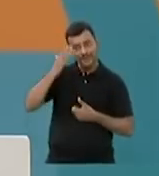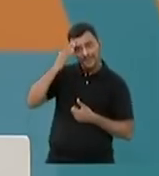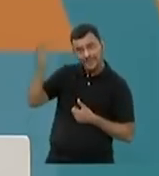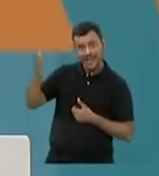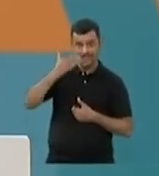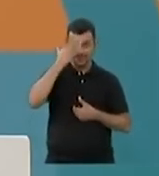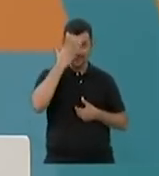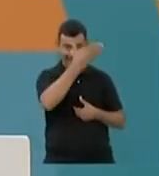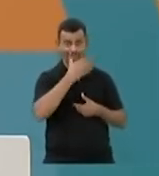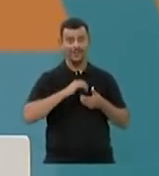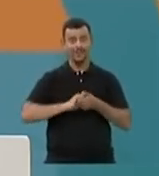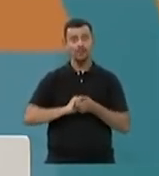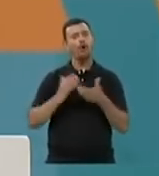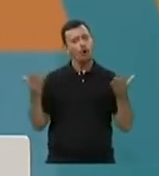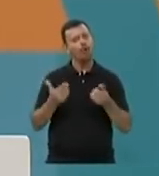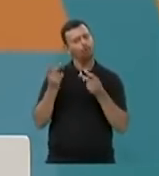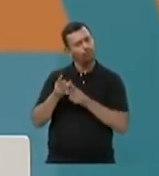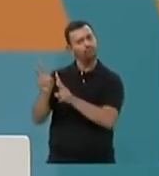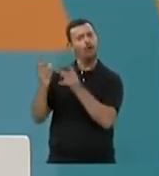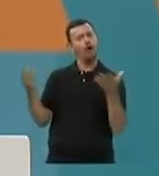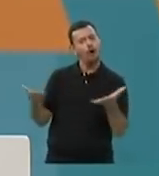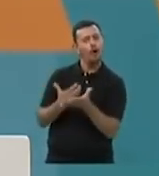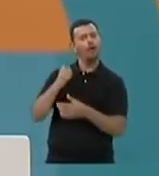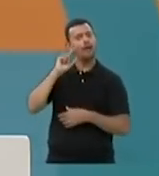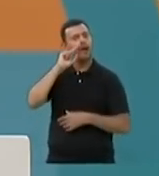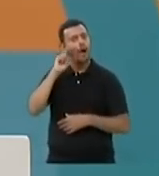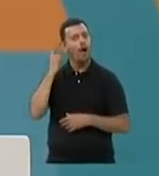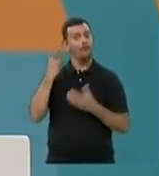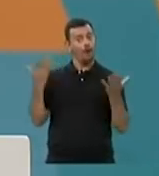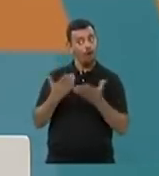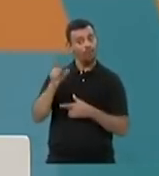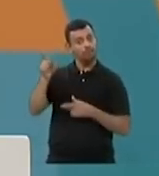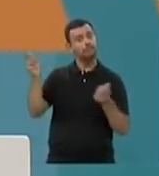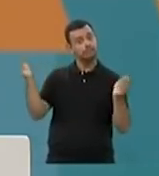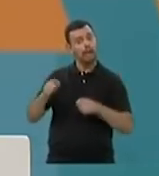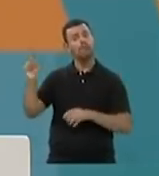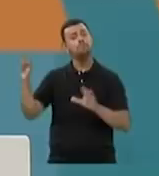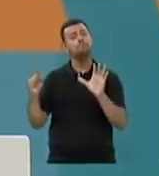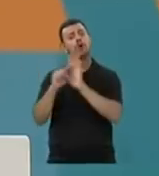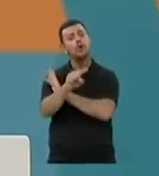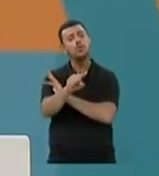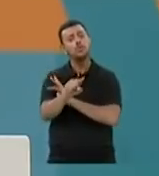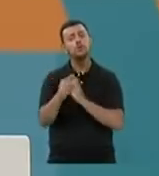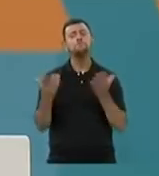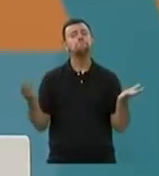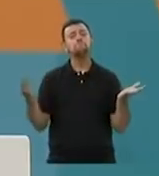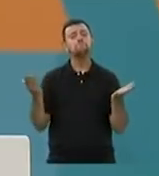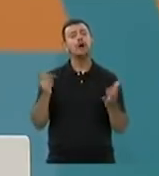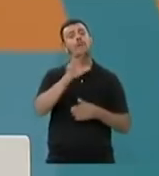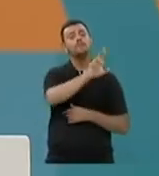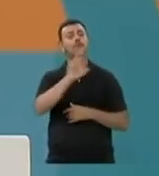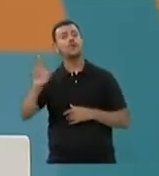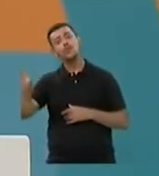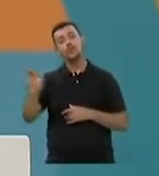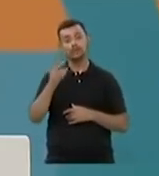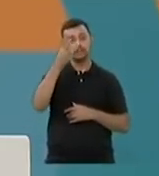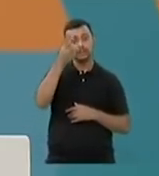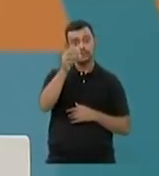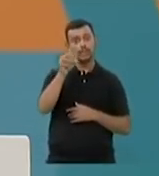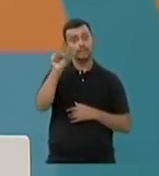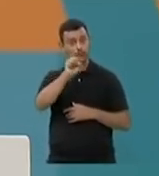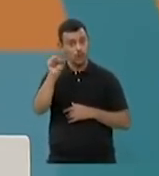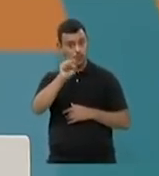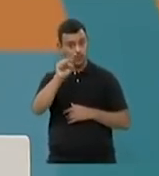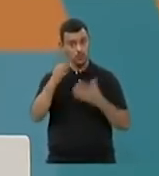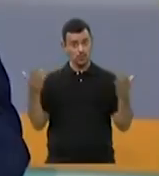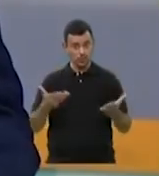continuamos com alvaro dias agora é sua vez de indicar quem vai responder sua pergunta 30 segundos para